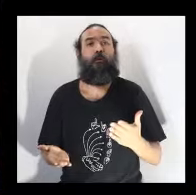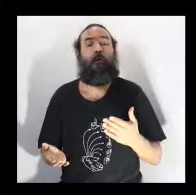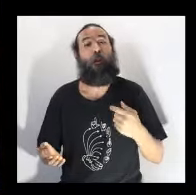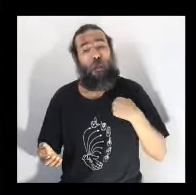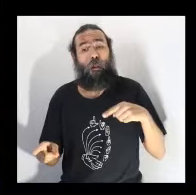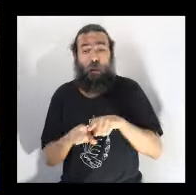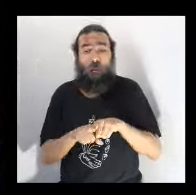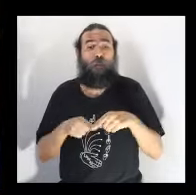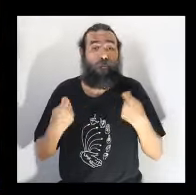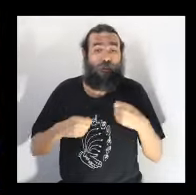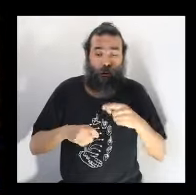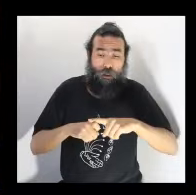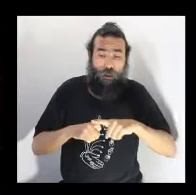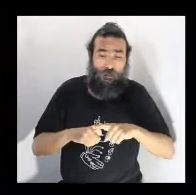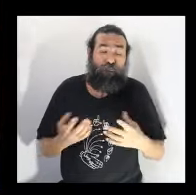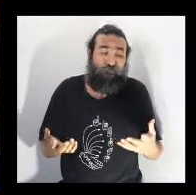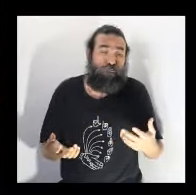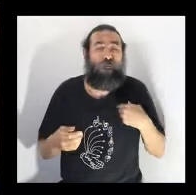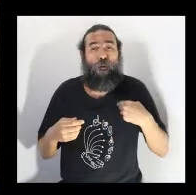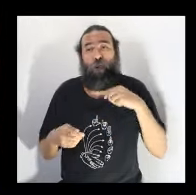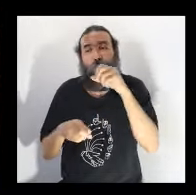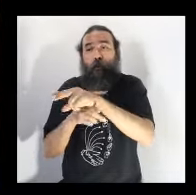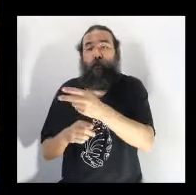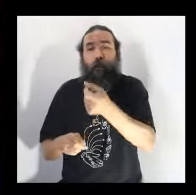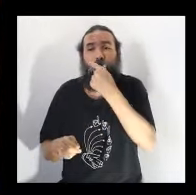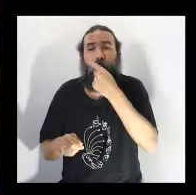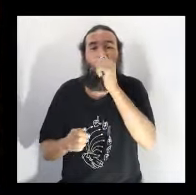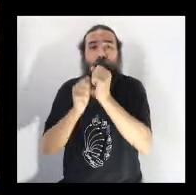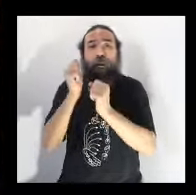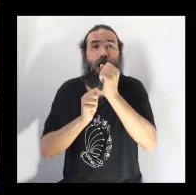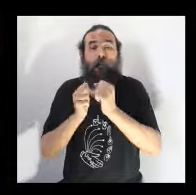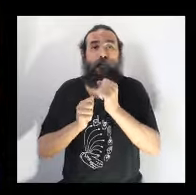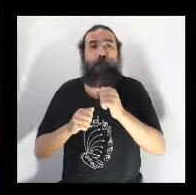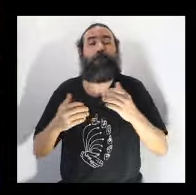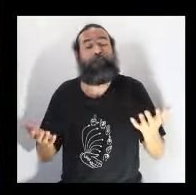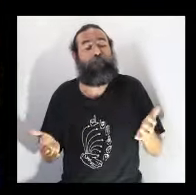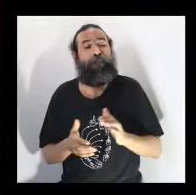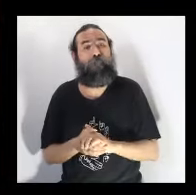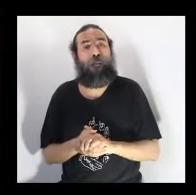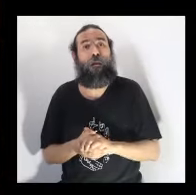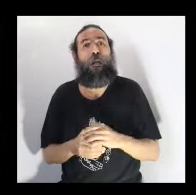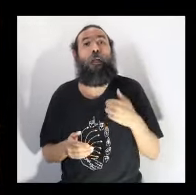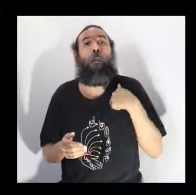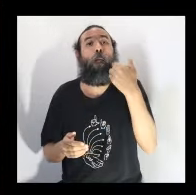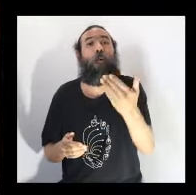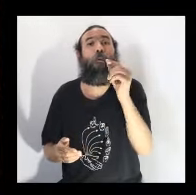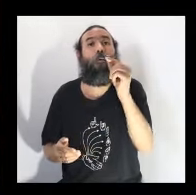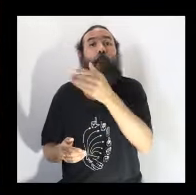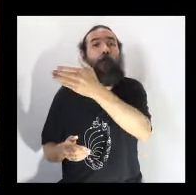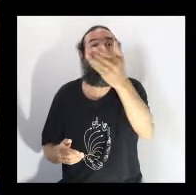posso precisar de médico também vou me trocar bom então proponho que juntos passamos